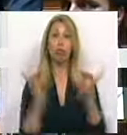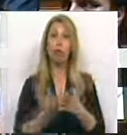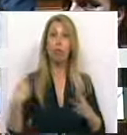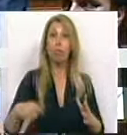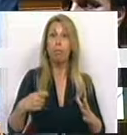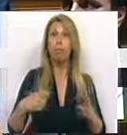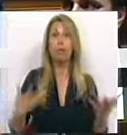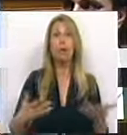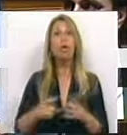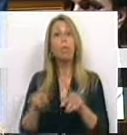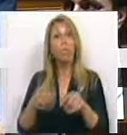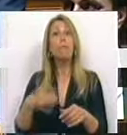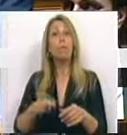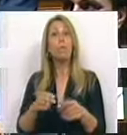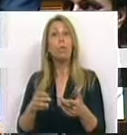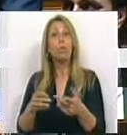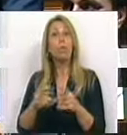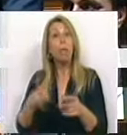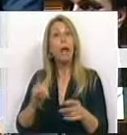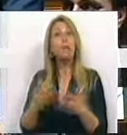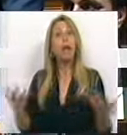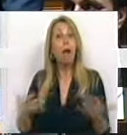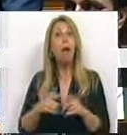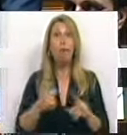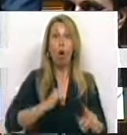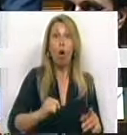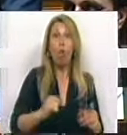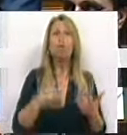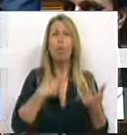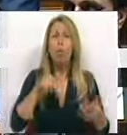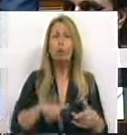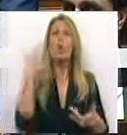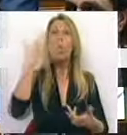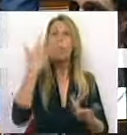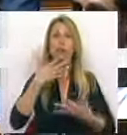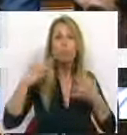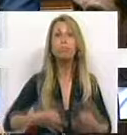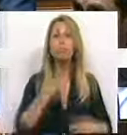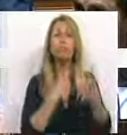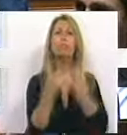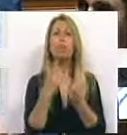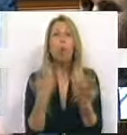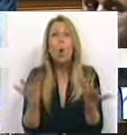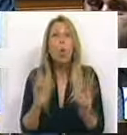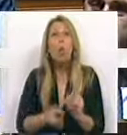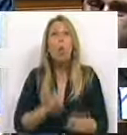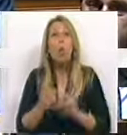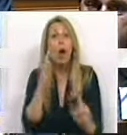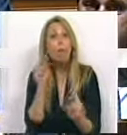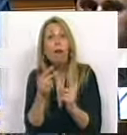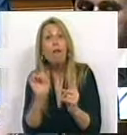oposição, queria também dizer-lhe, é pois o dia para lhe perguntarmos qual é a projeção do Dr. António